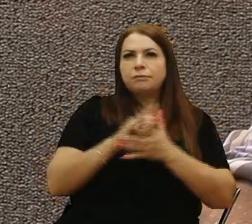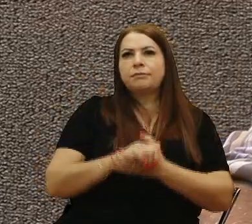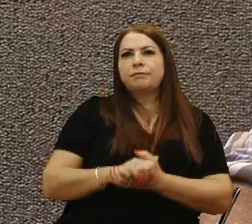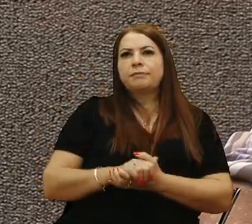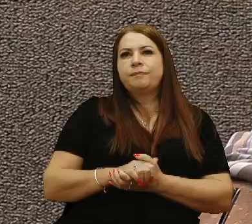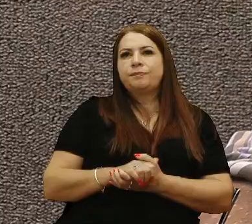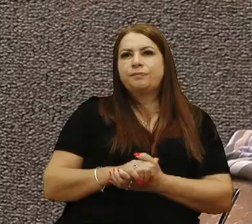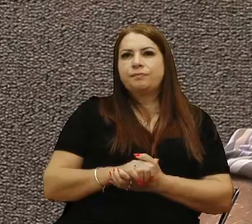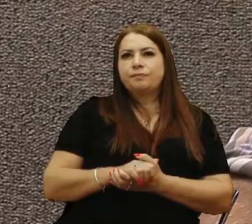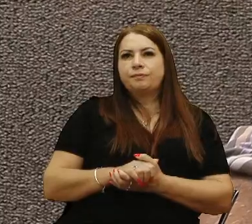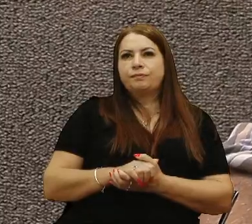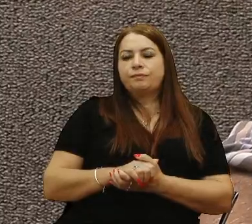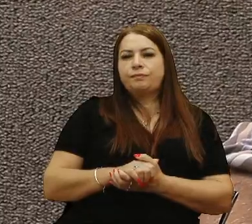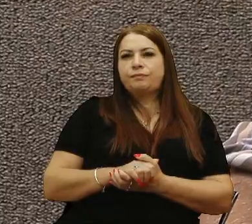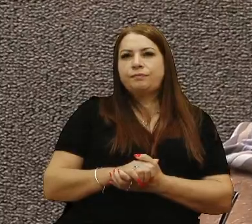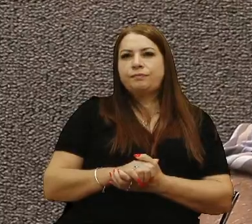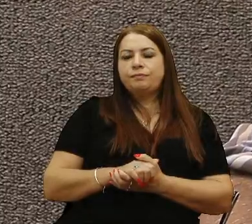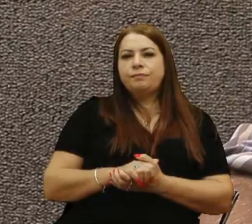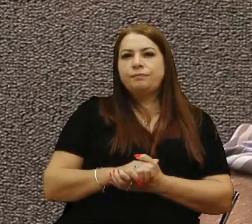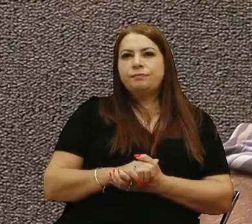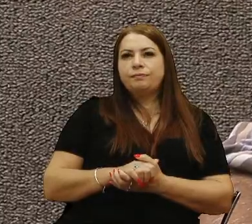Copete